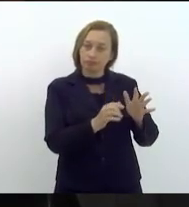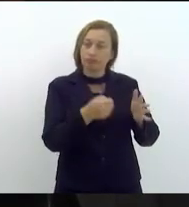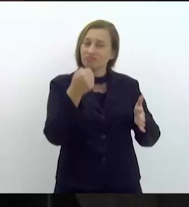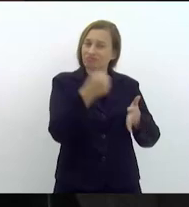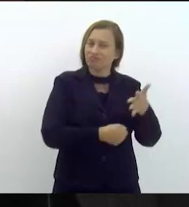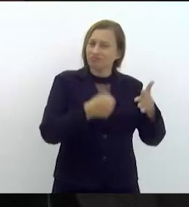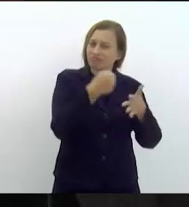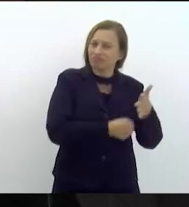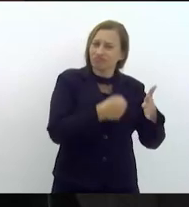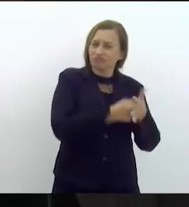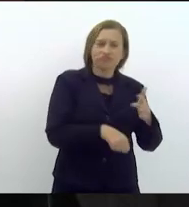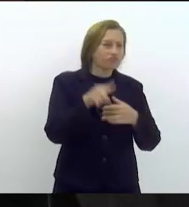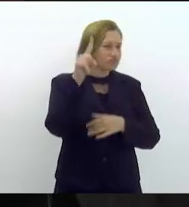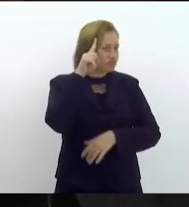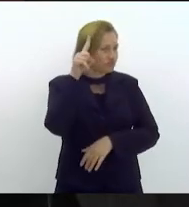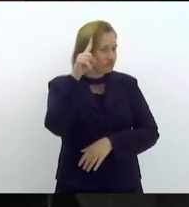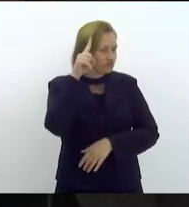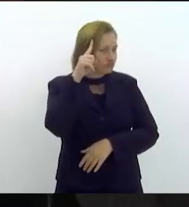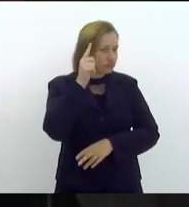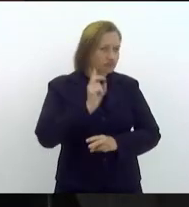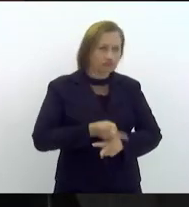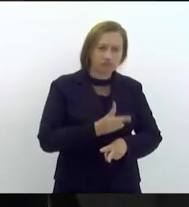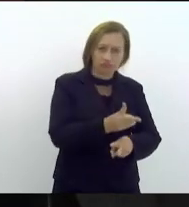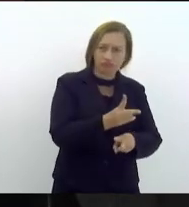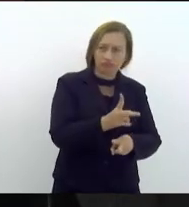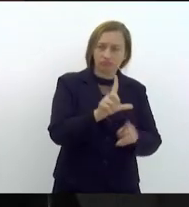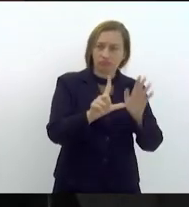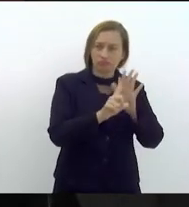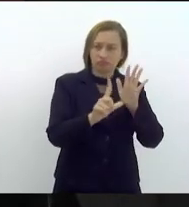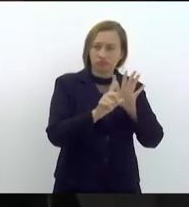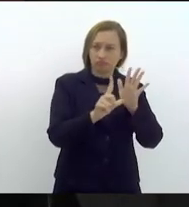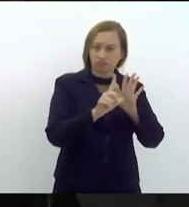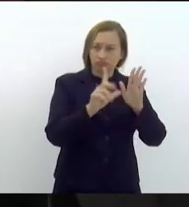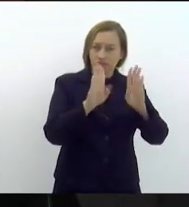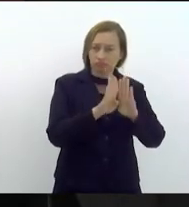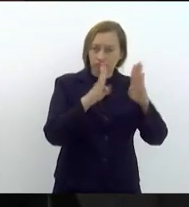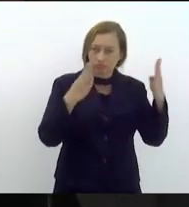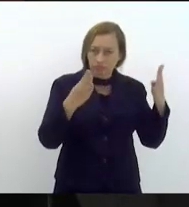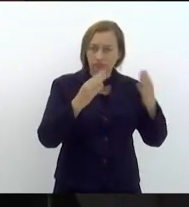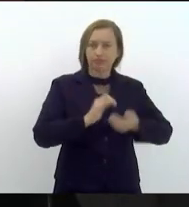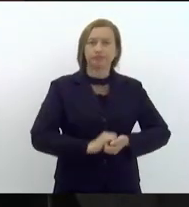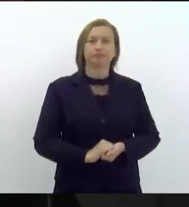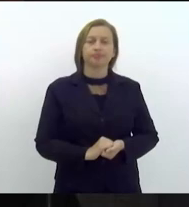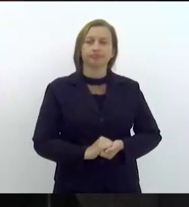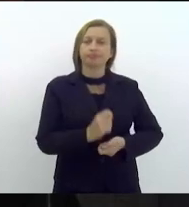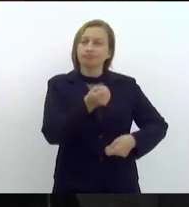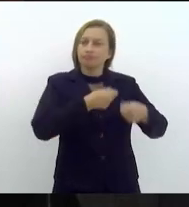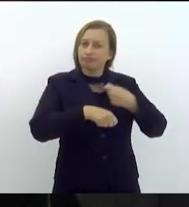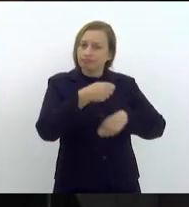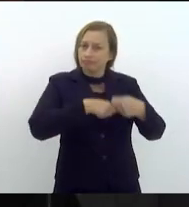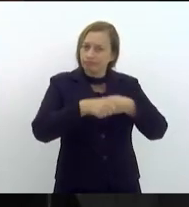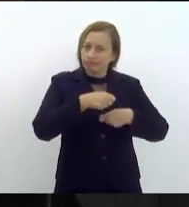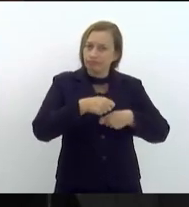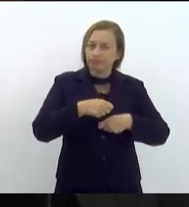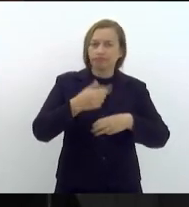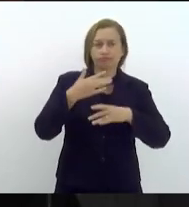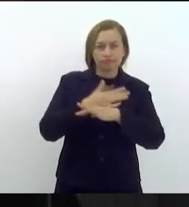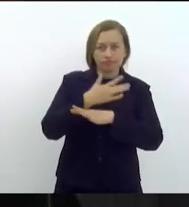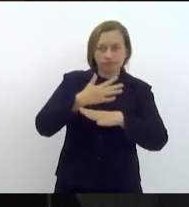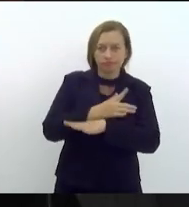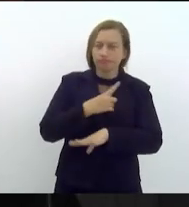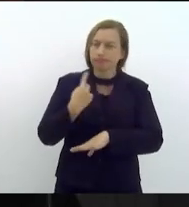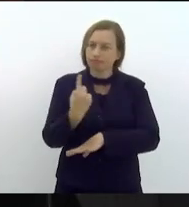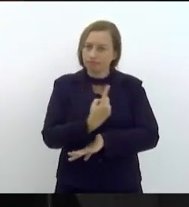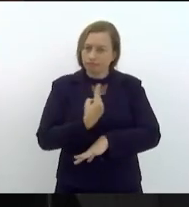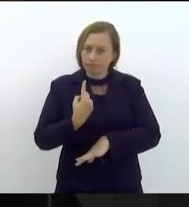após dias para manter os seus comércio aberto fomentando a economia da nossa cidade